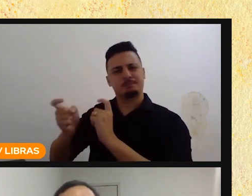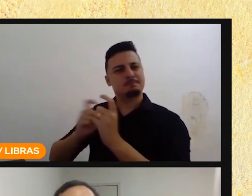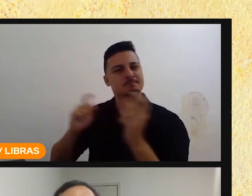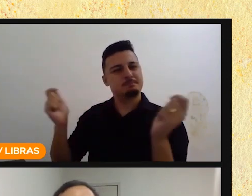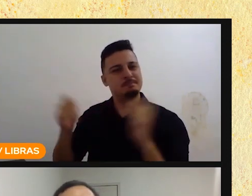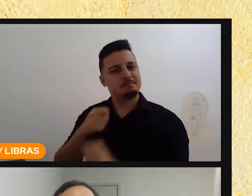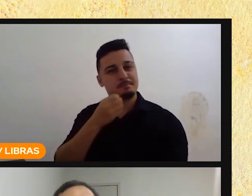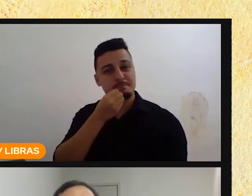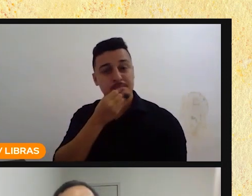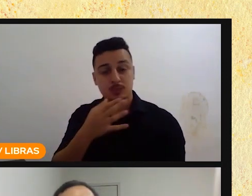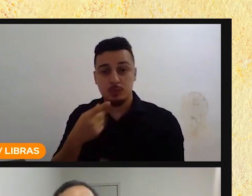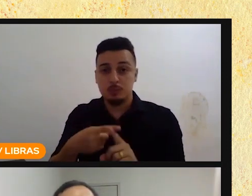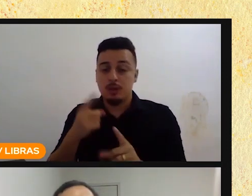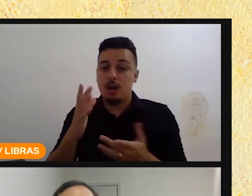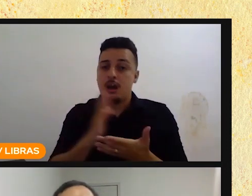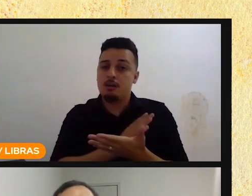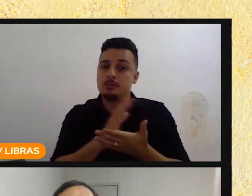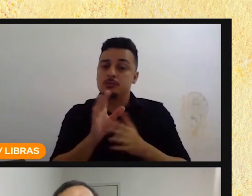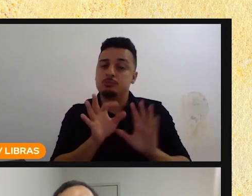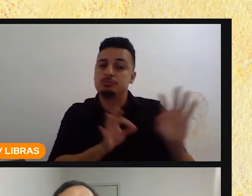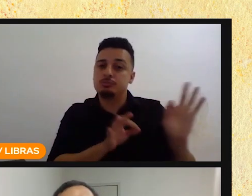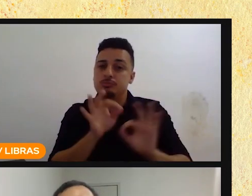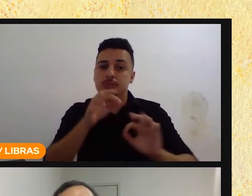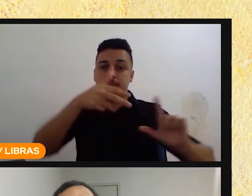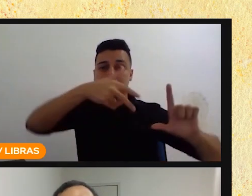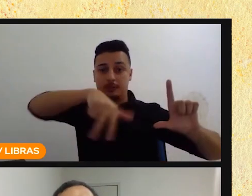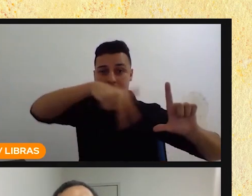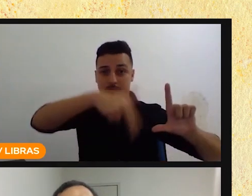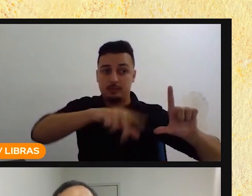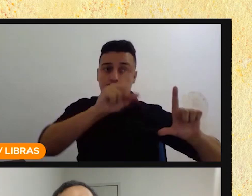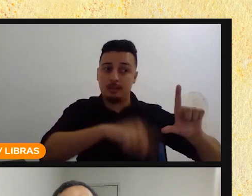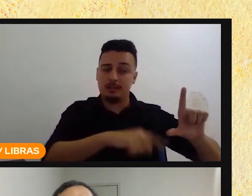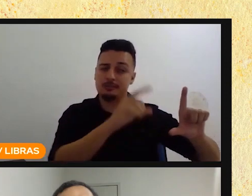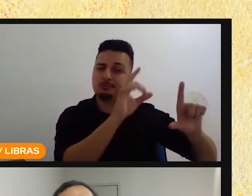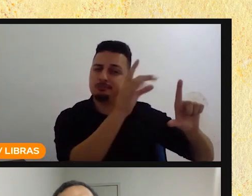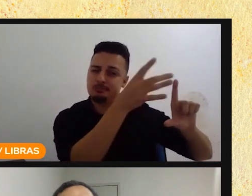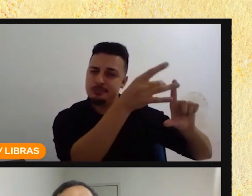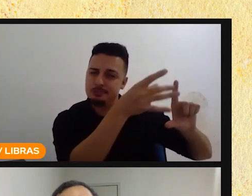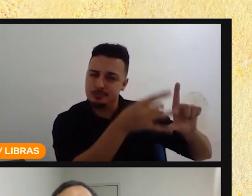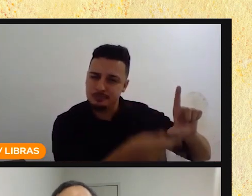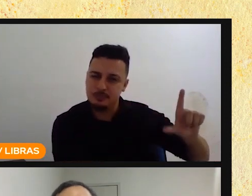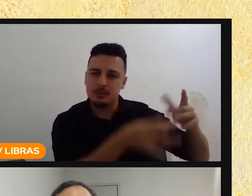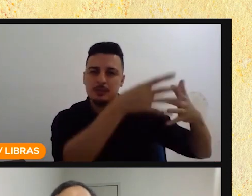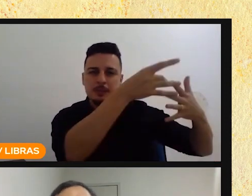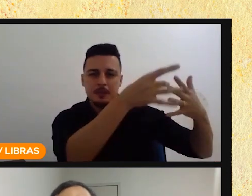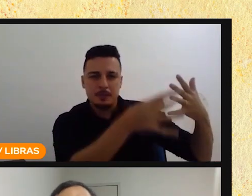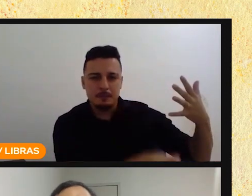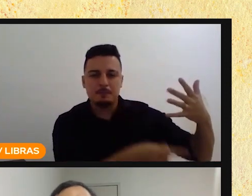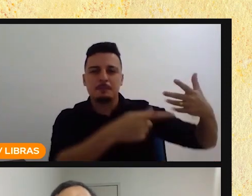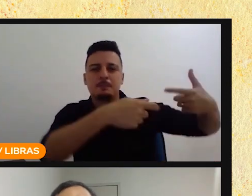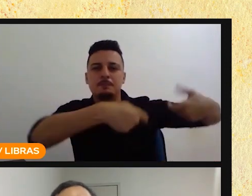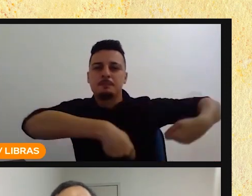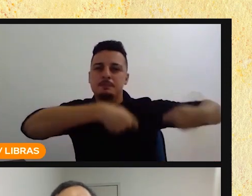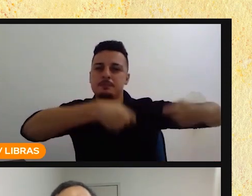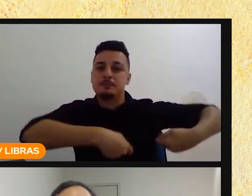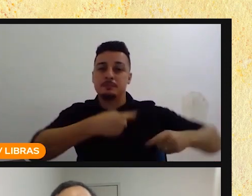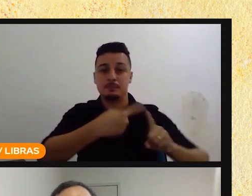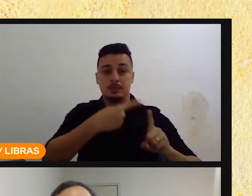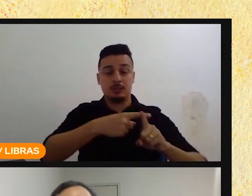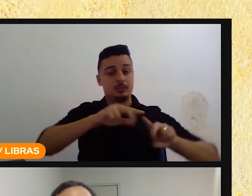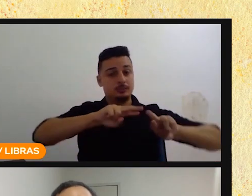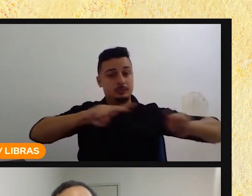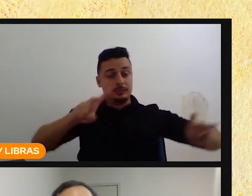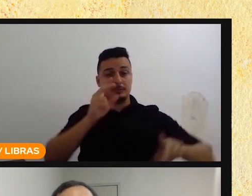de produção, em especial da animação, como mesmo falou, é muito mais é específico, né? Muito diferente de um processo de produção de ficção